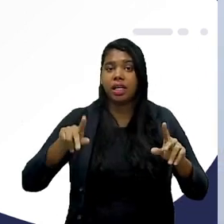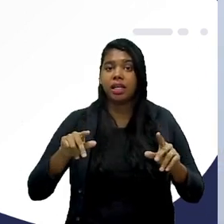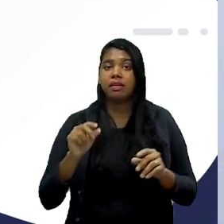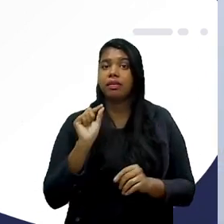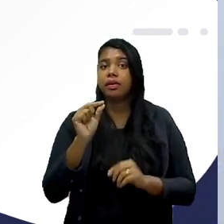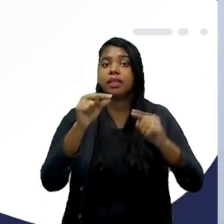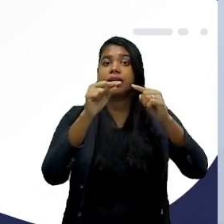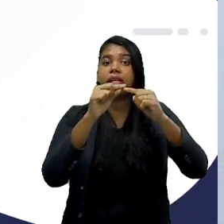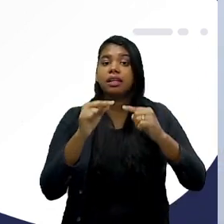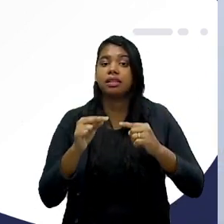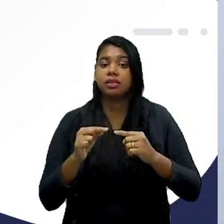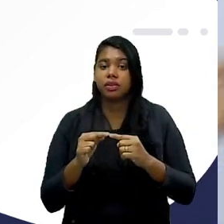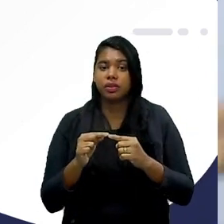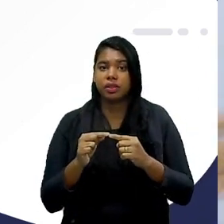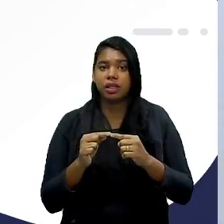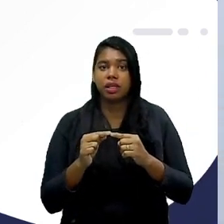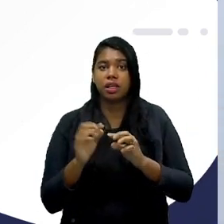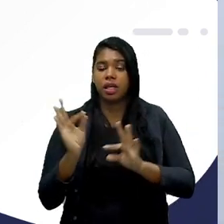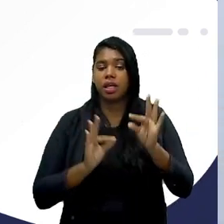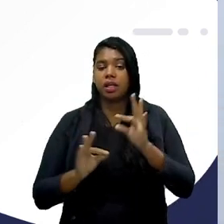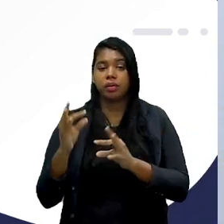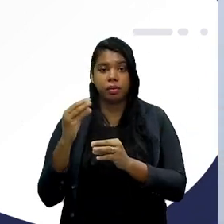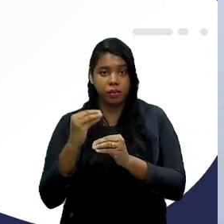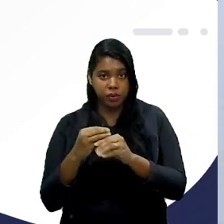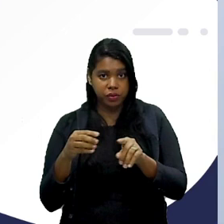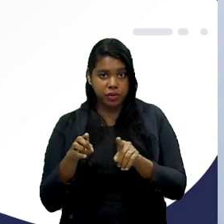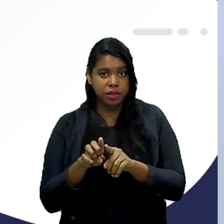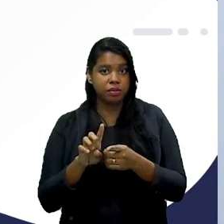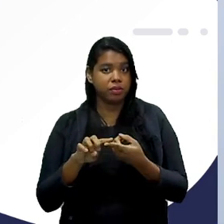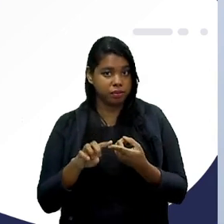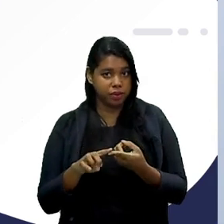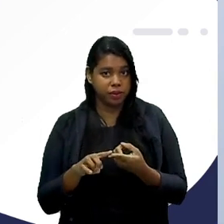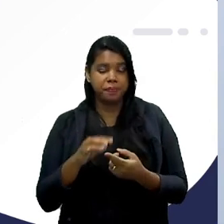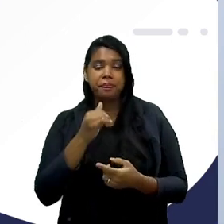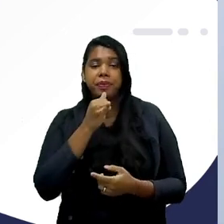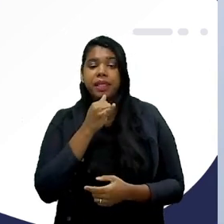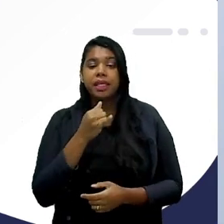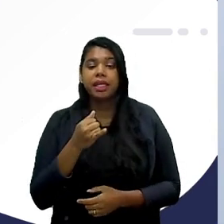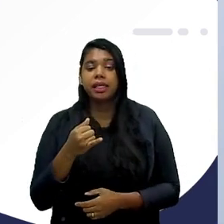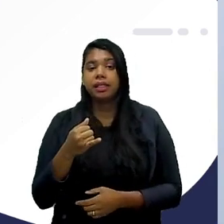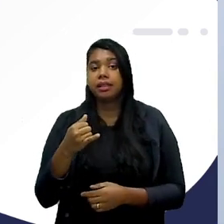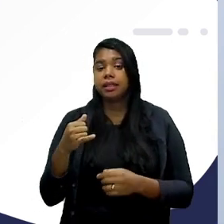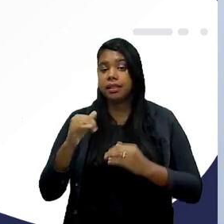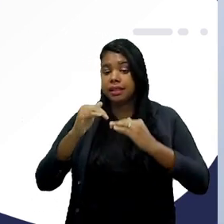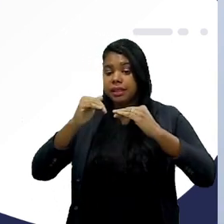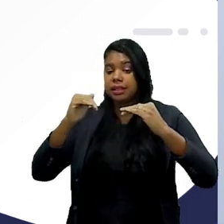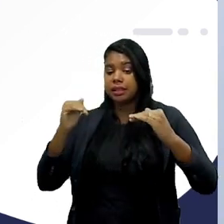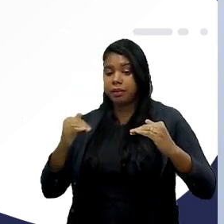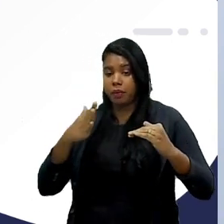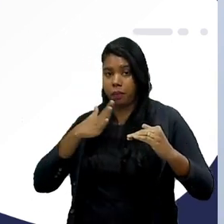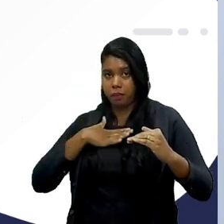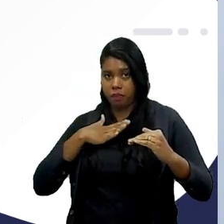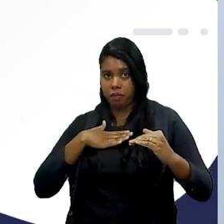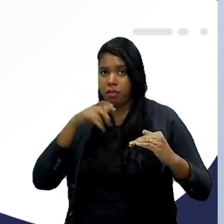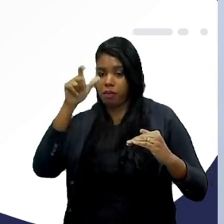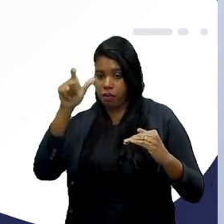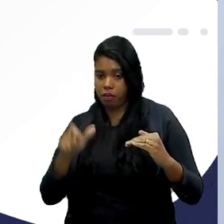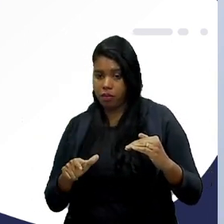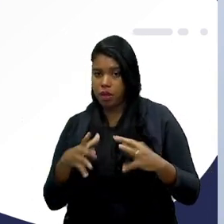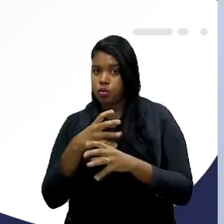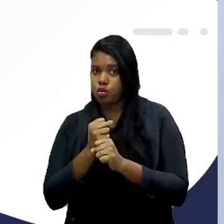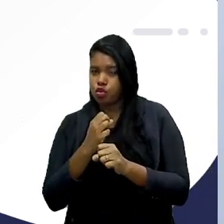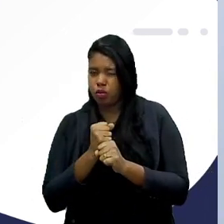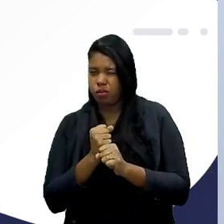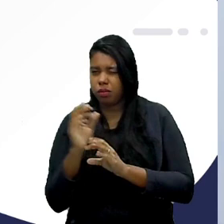está relacionado diretamente com a produção e o que está indiretamente, para que ele possa separar e no momento que ele for calcular